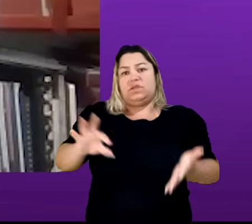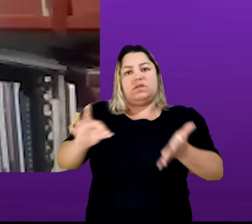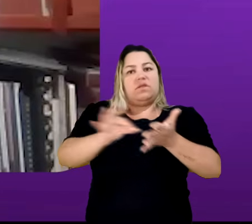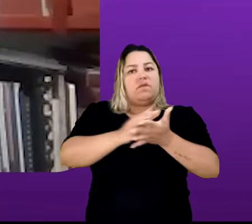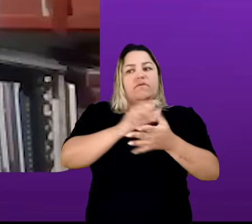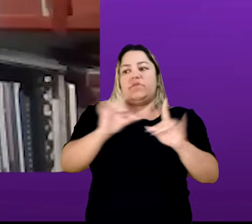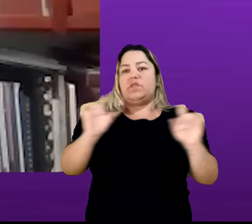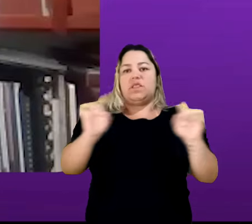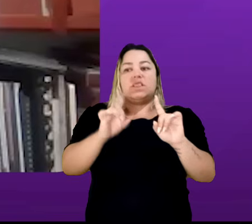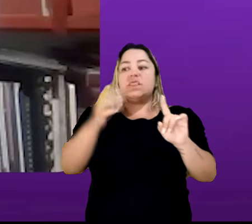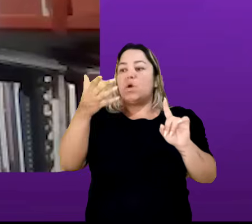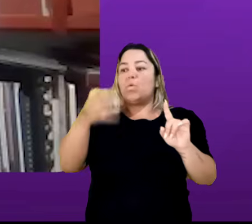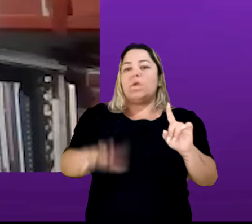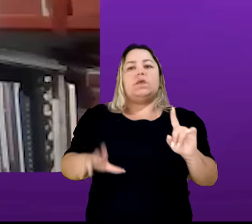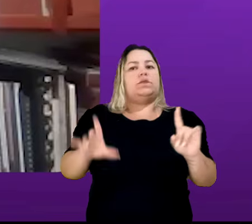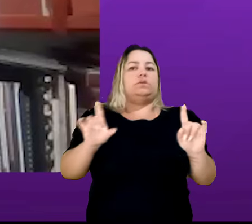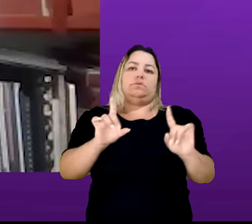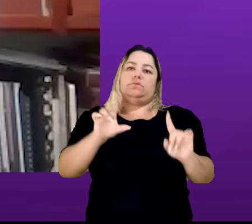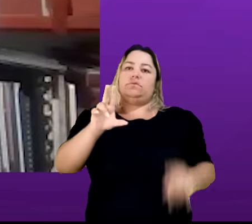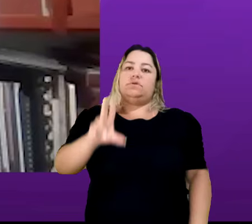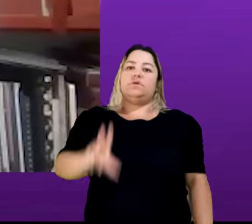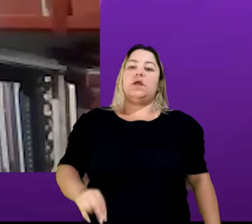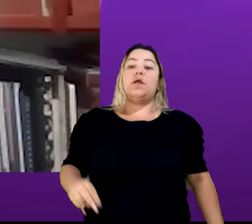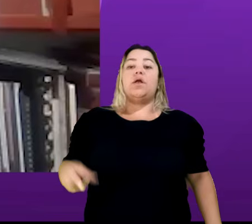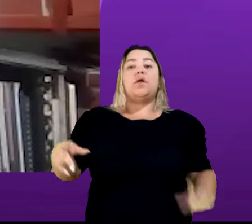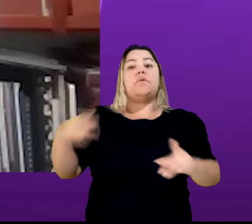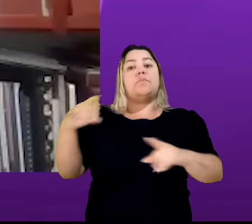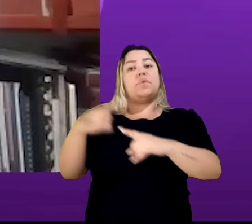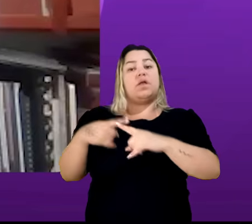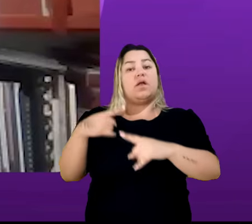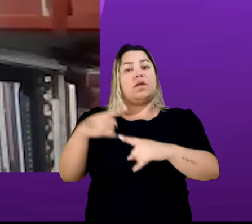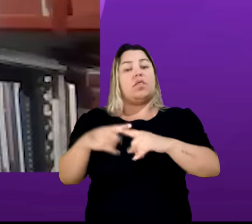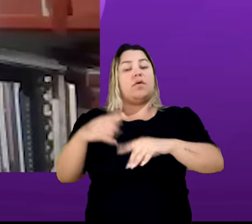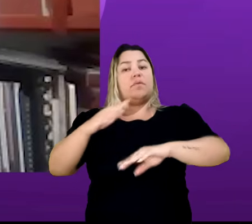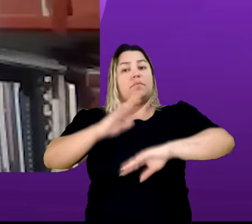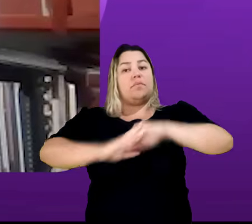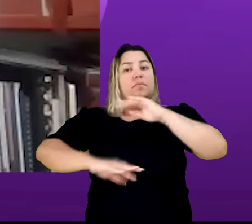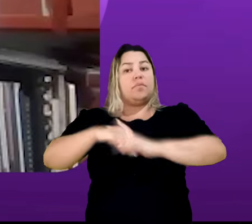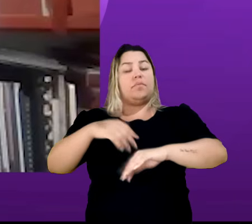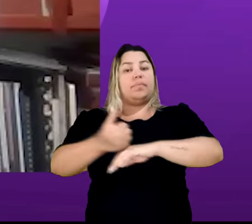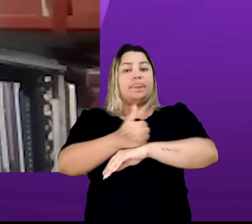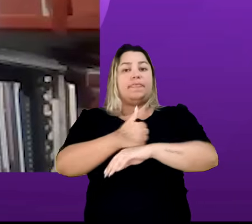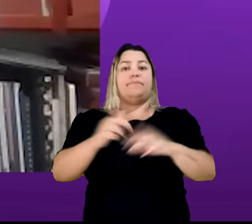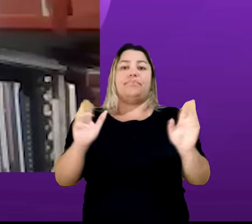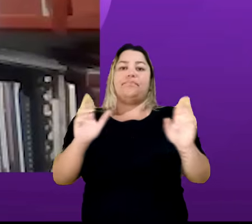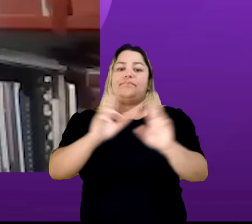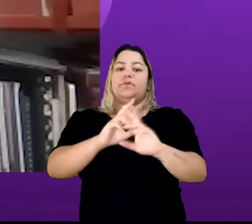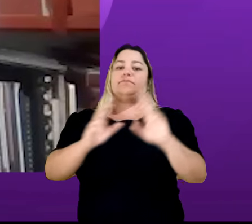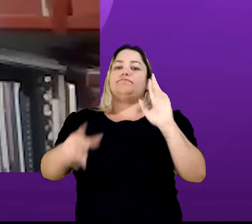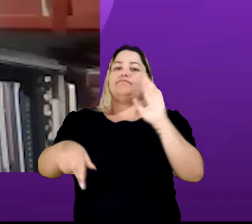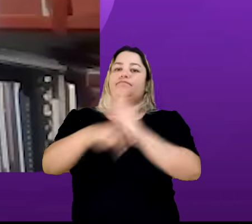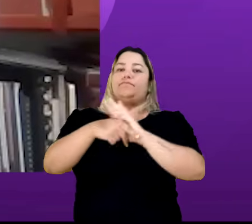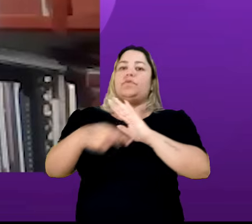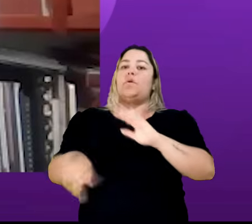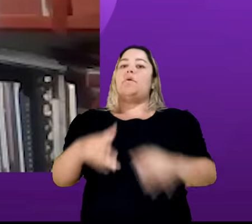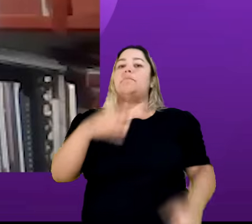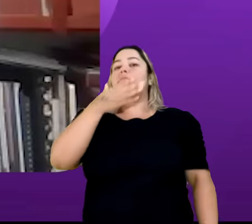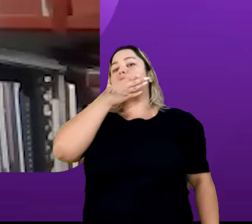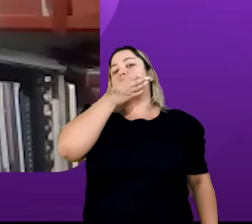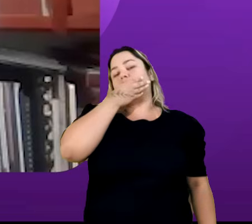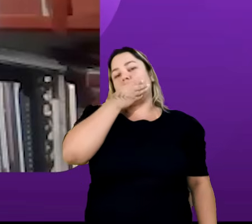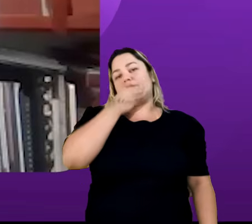inscrever. É porque aquela profissão de motorista, ela é relacionada com os homens, com o homem,